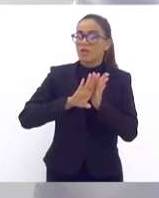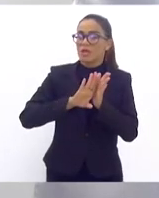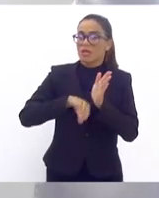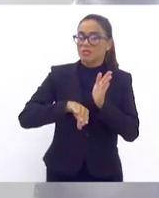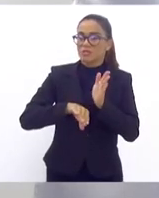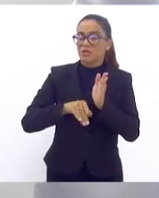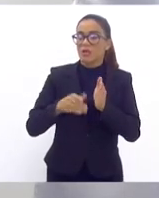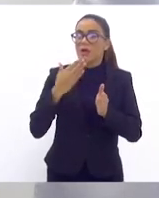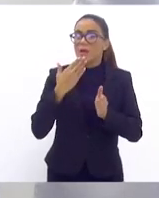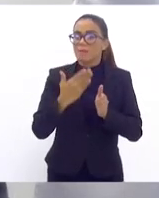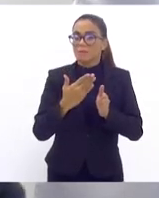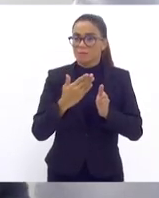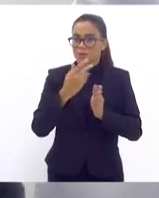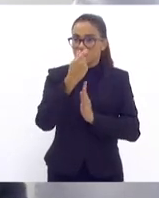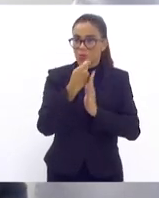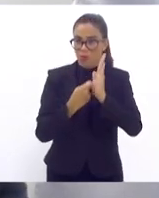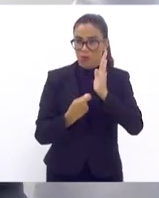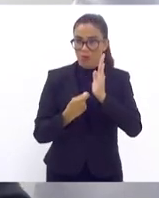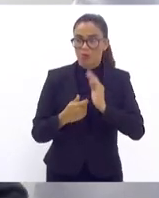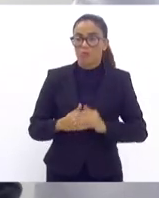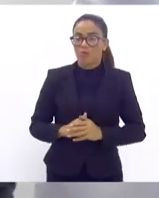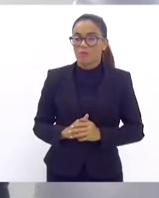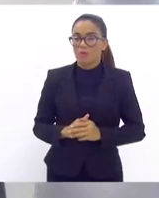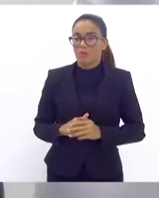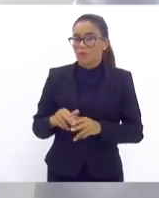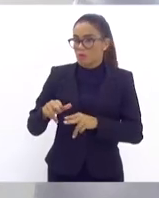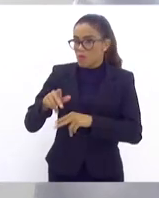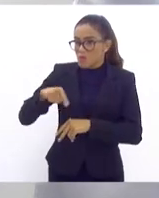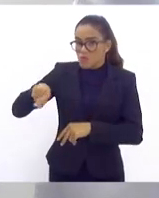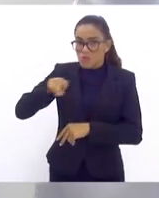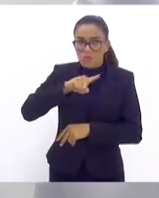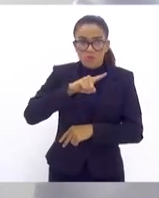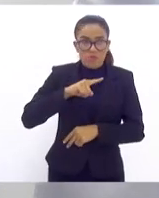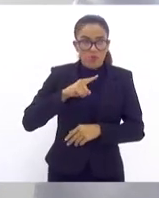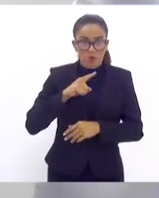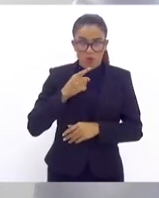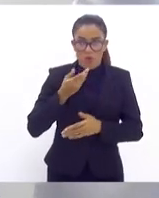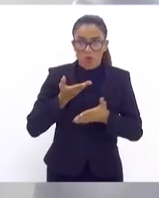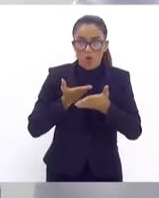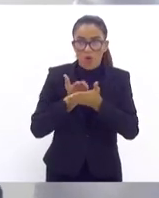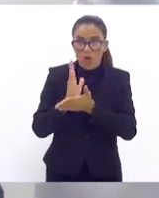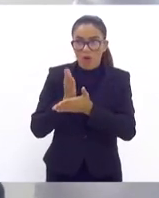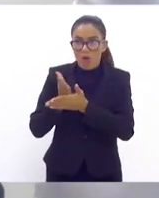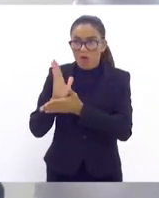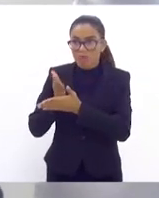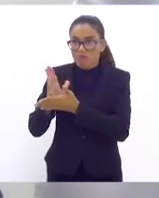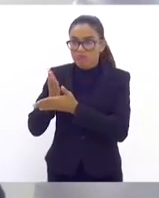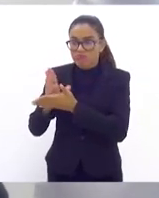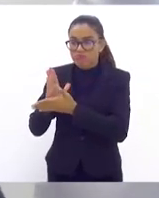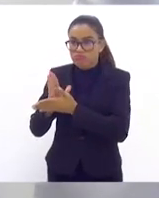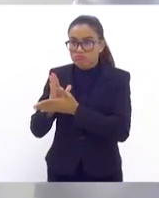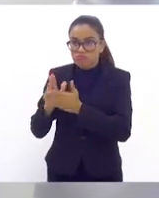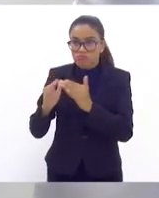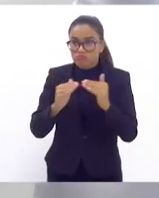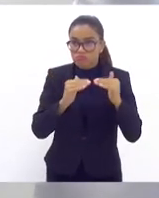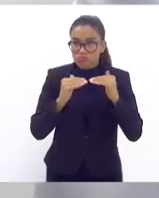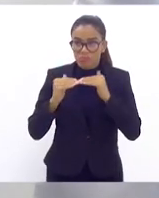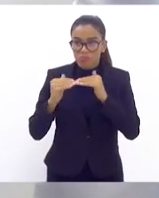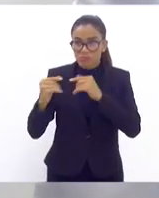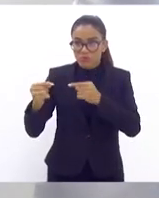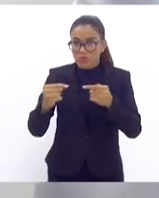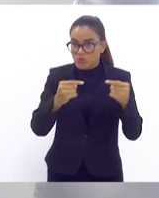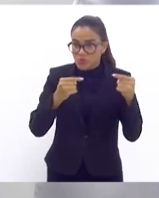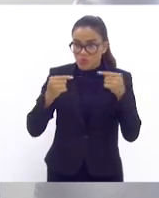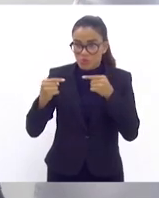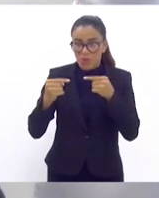do autor. Então, senhores que aprovam a votação em bloco, permaneçam como estão. Vamos votar em bloco. Em discussão,